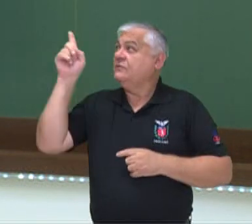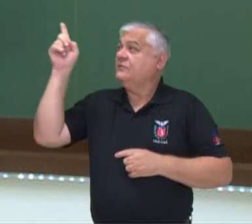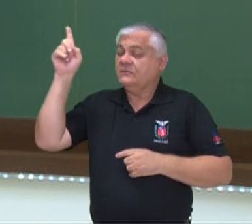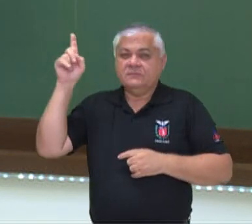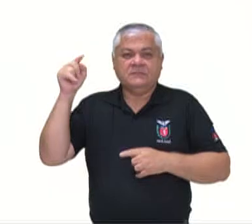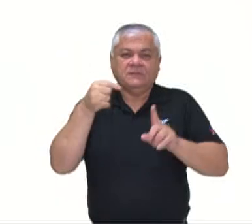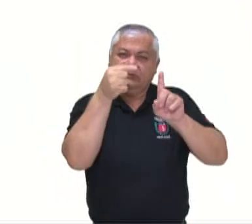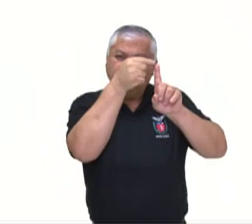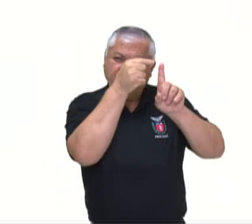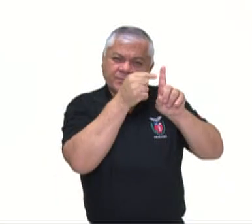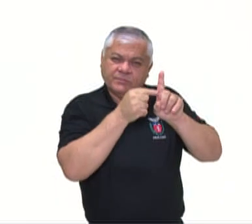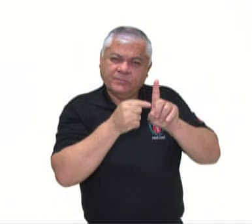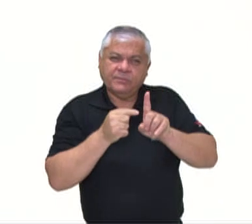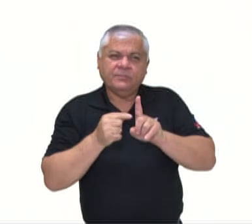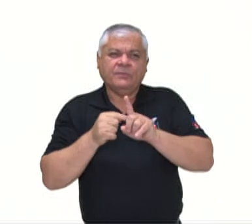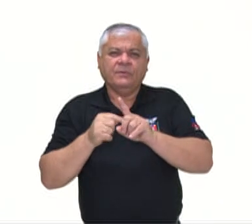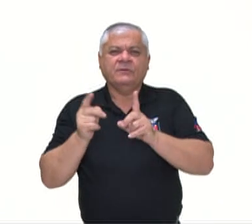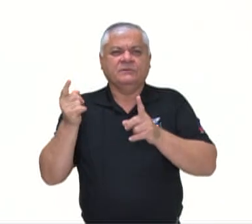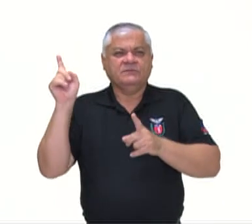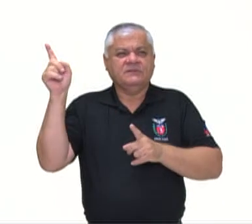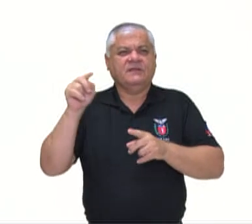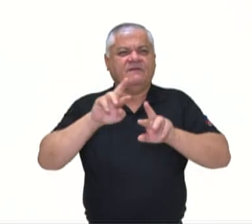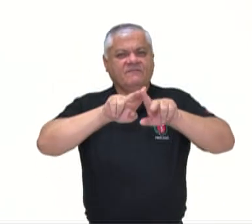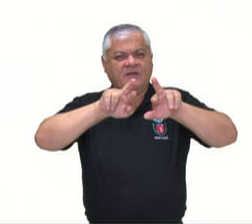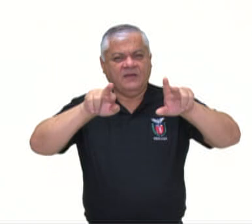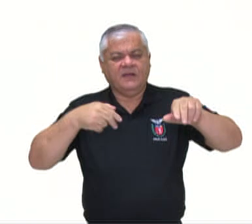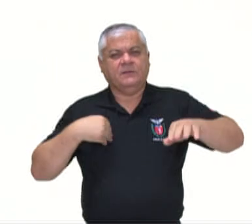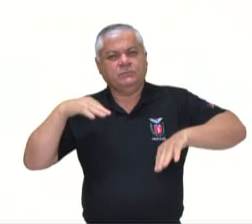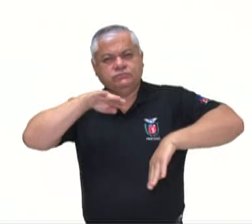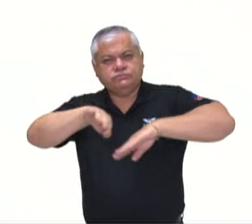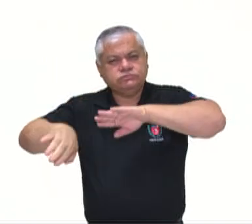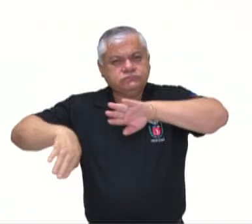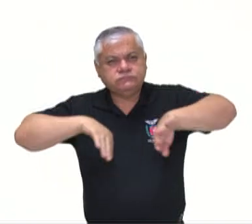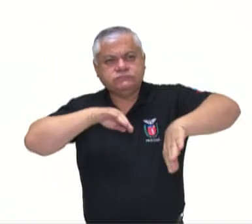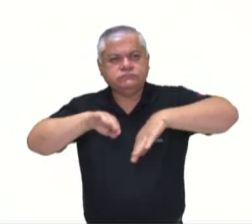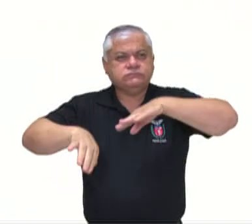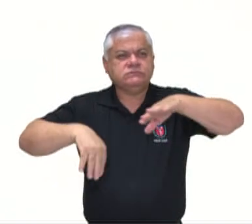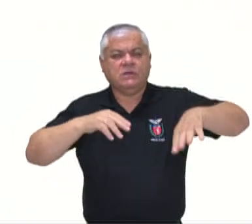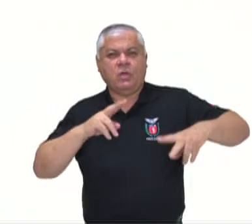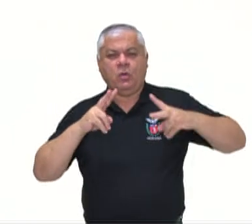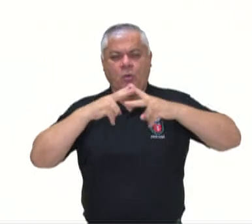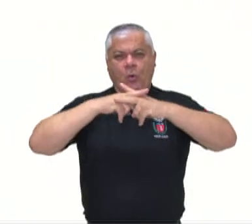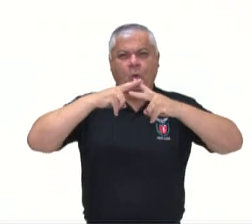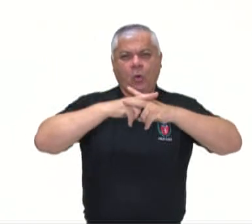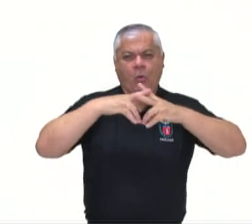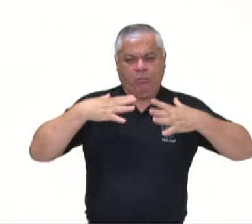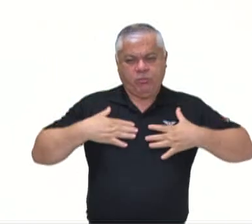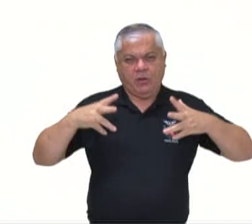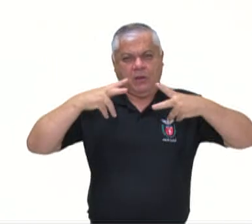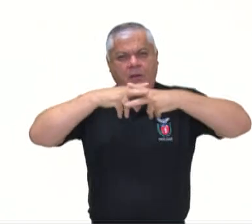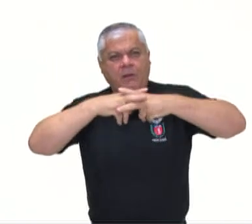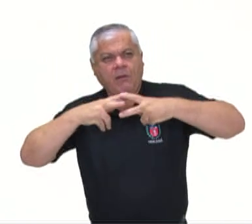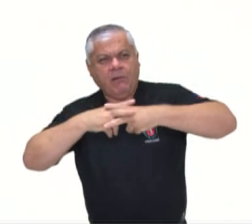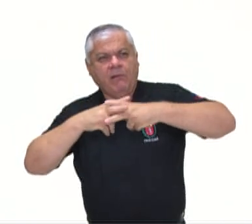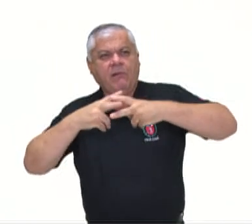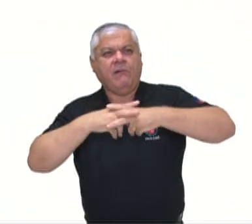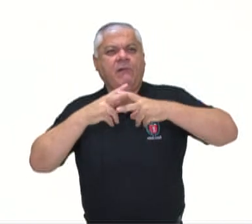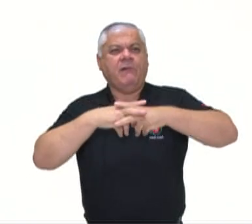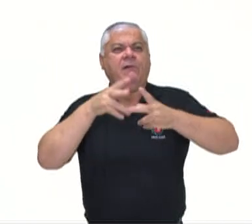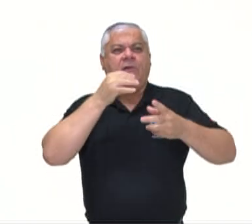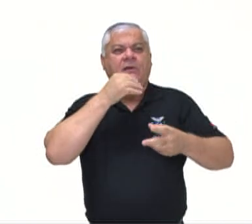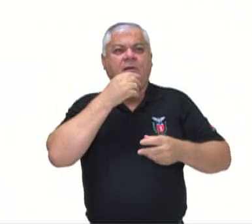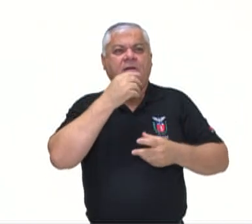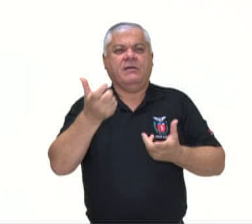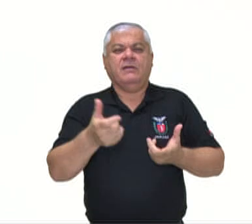modalidades que a gente encontra nesse jogo dos povos indígenas. Ó, a natação, a luta corporal, o Uca-Uca, a zarabatana, o arremesso